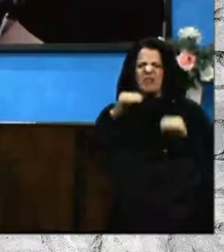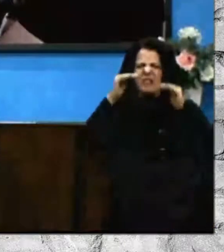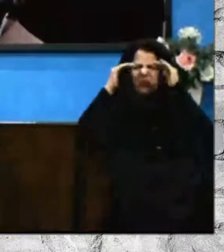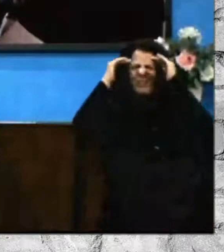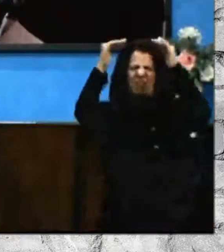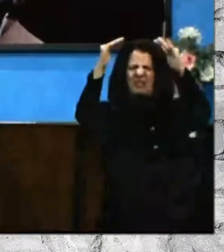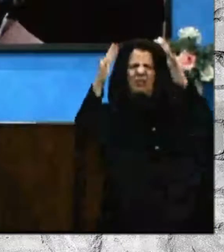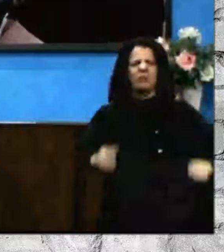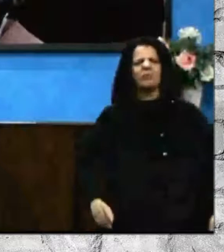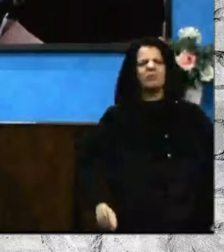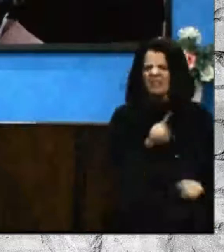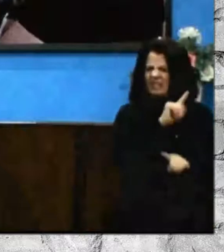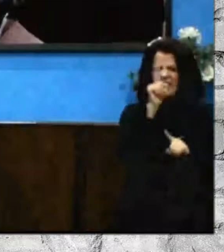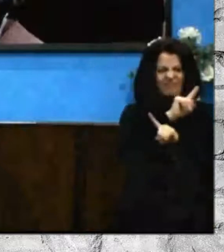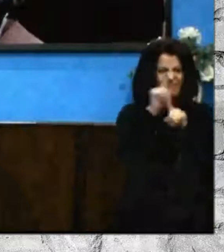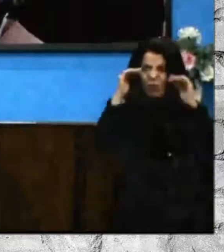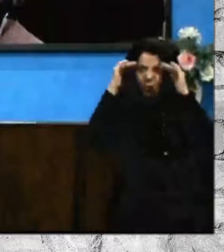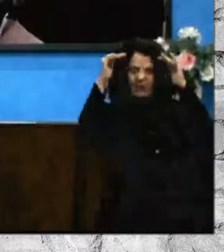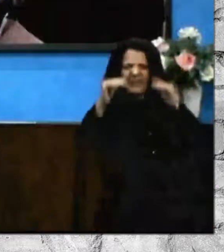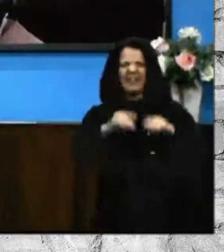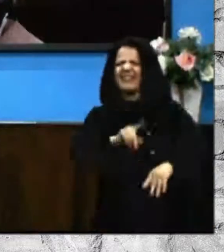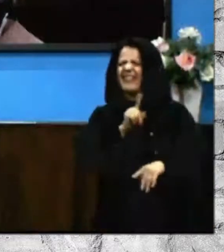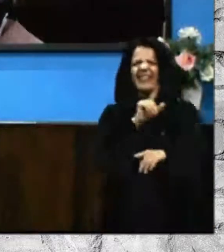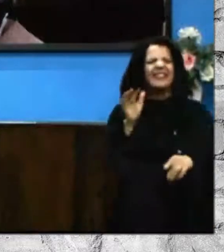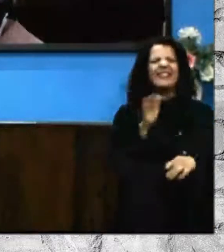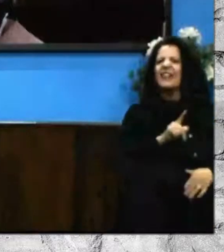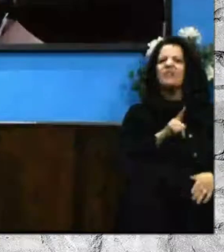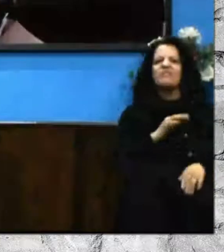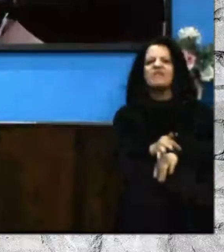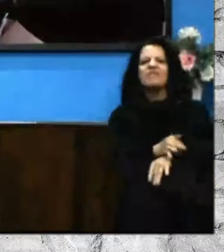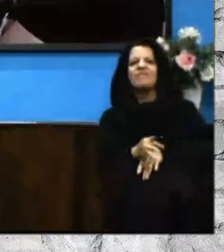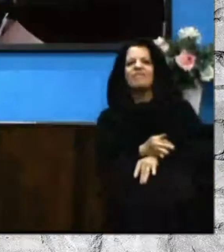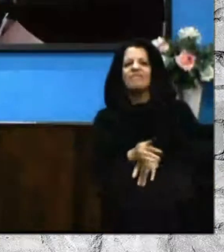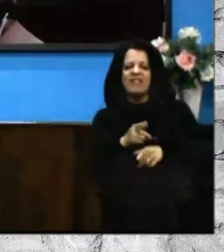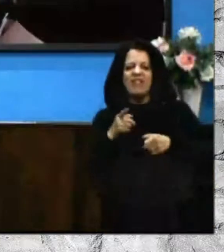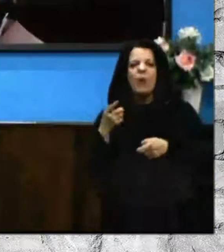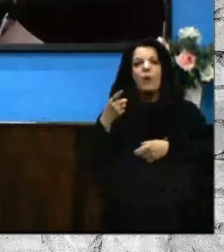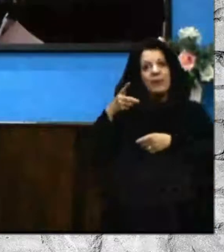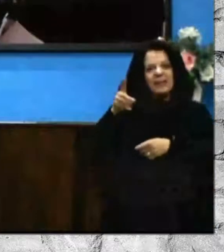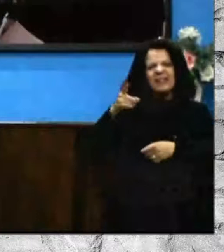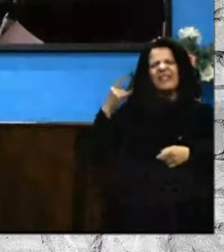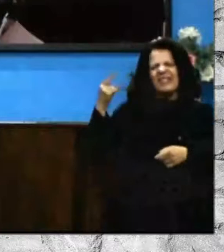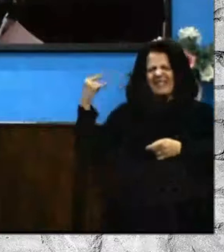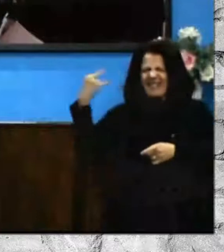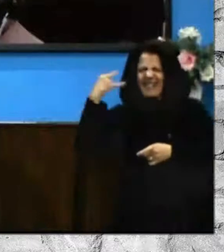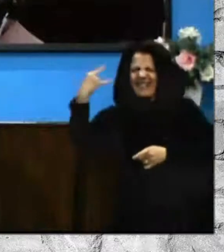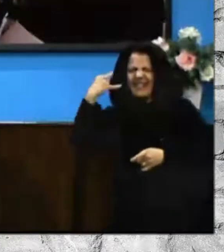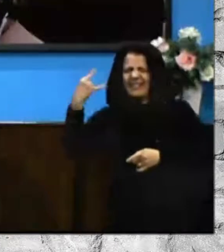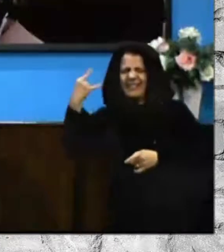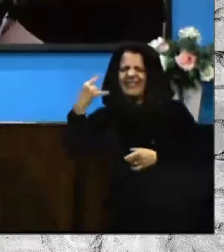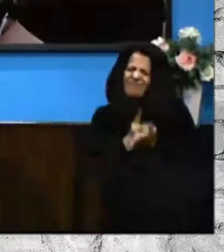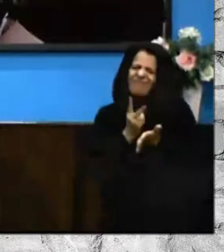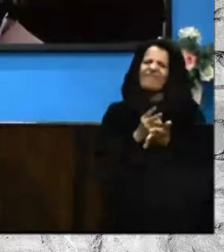trégua, ele não descansa, ele não tira férias, ele é o tentador. E ele tentou Jesus,